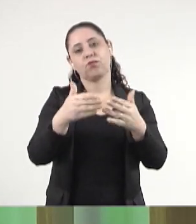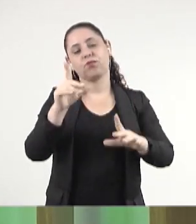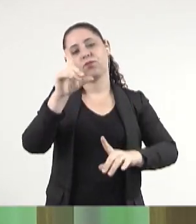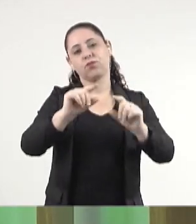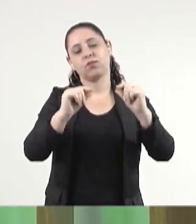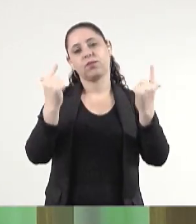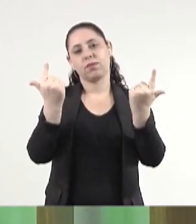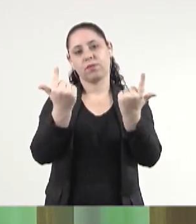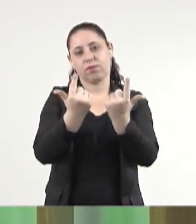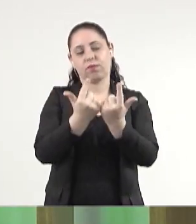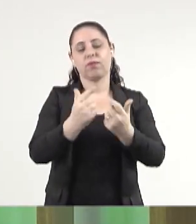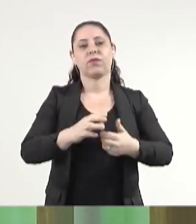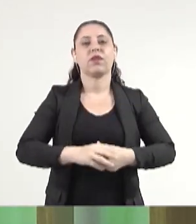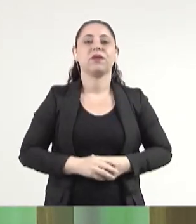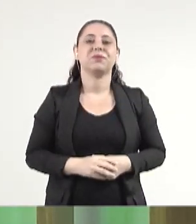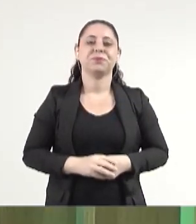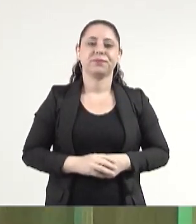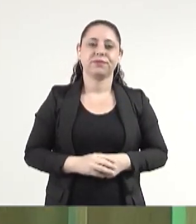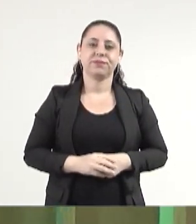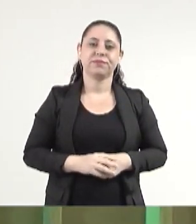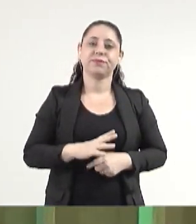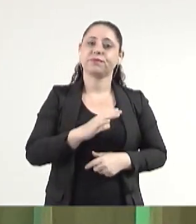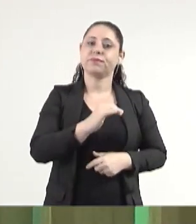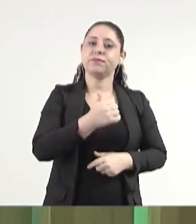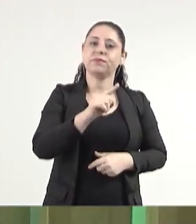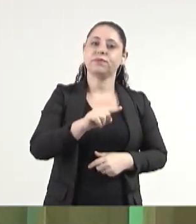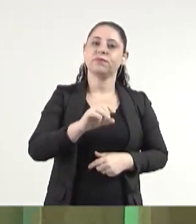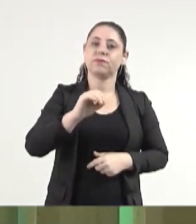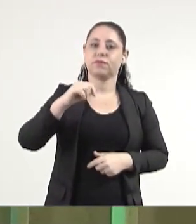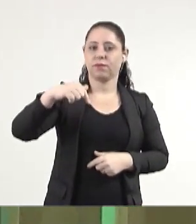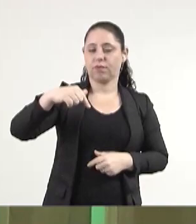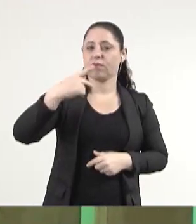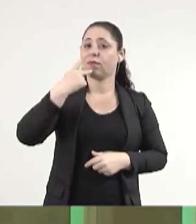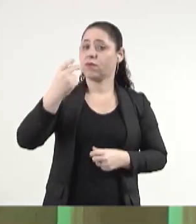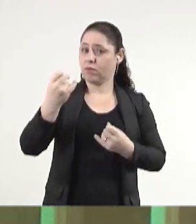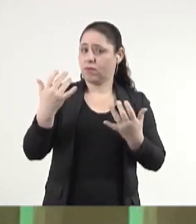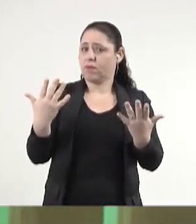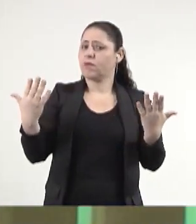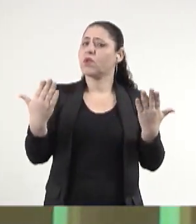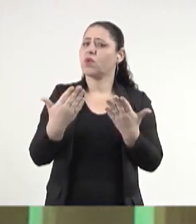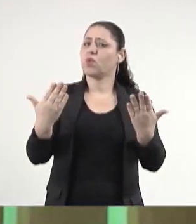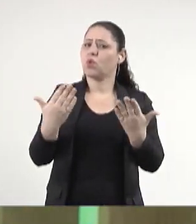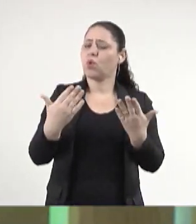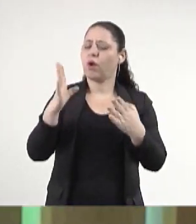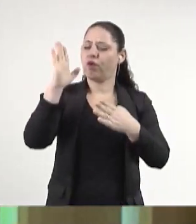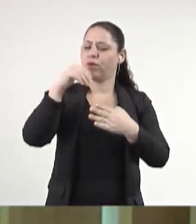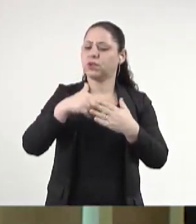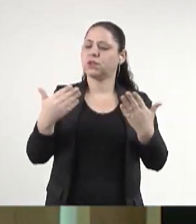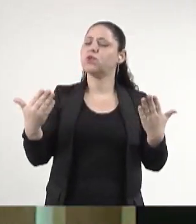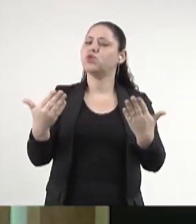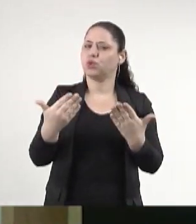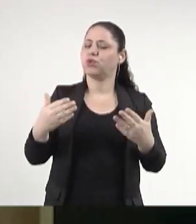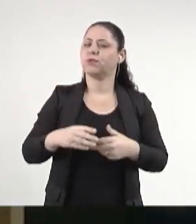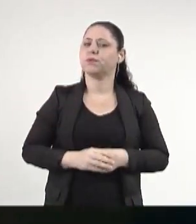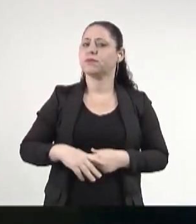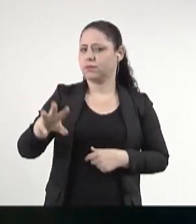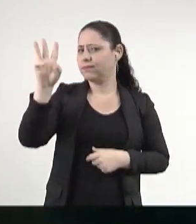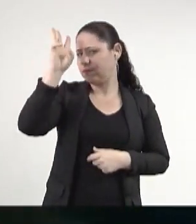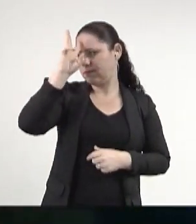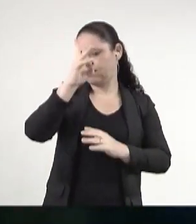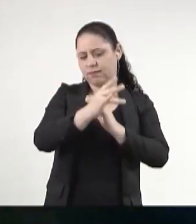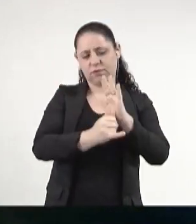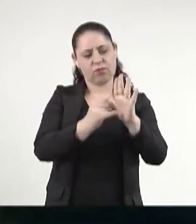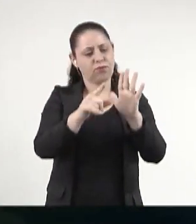vivo aqui na TV Alemes. 11 horas e 7 minutos, vamos falar agora sobre a ordem do dia de hoje, terça-feira,